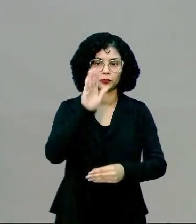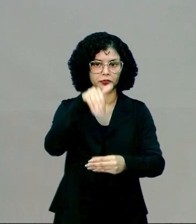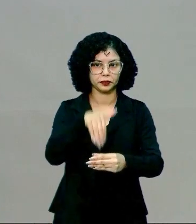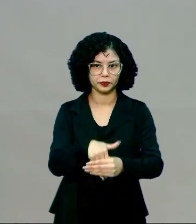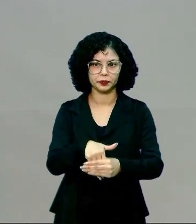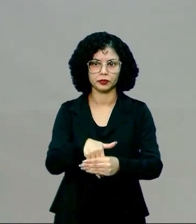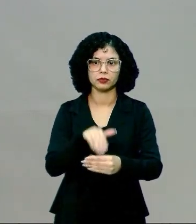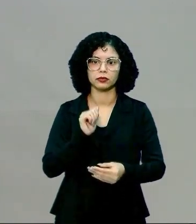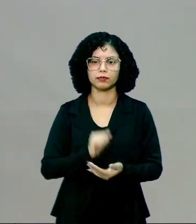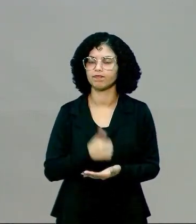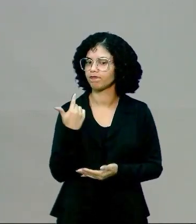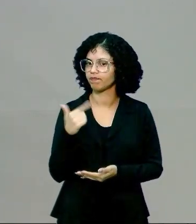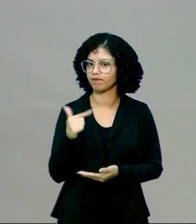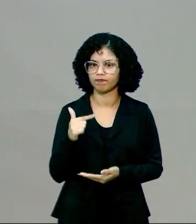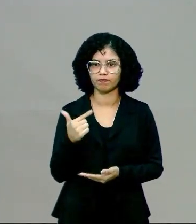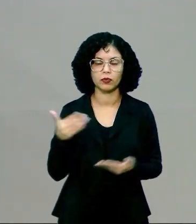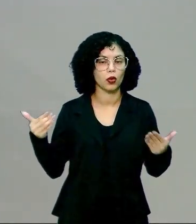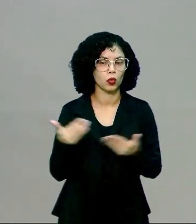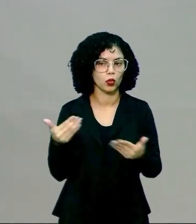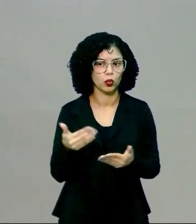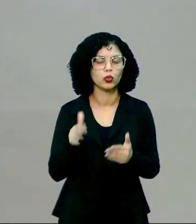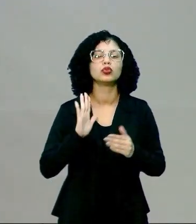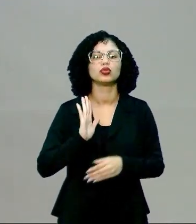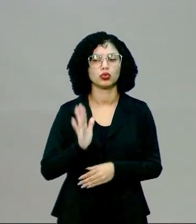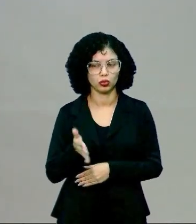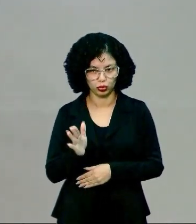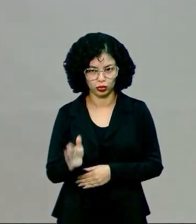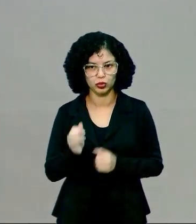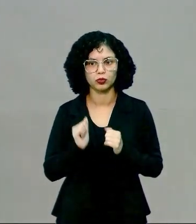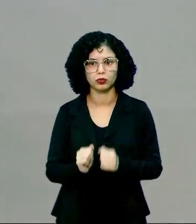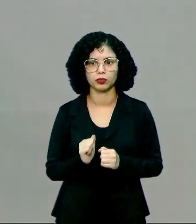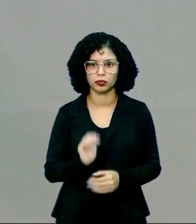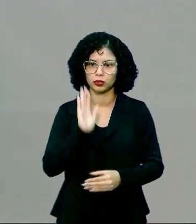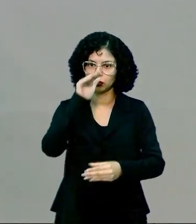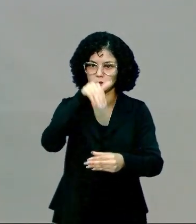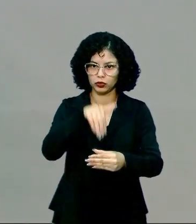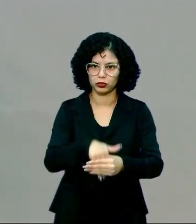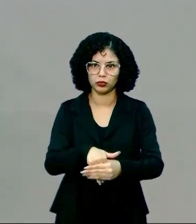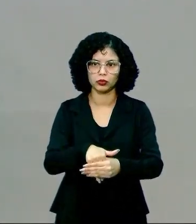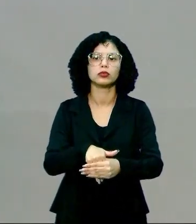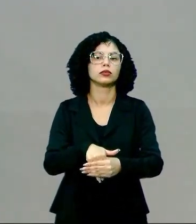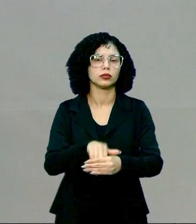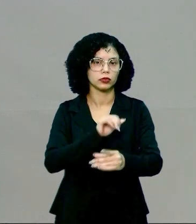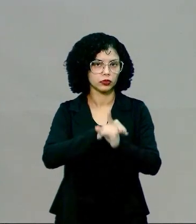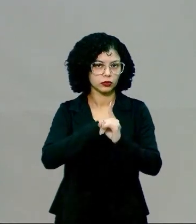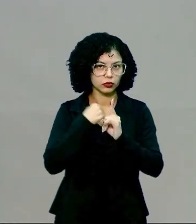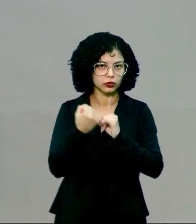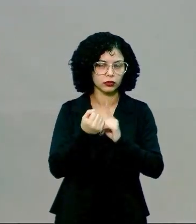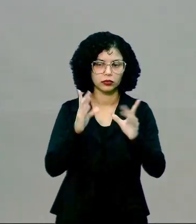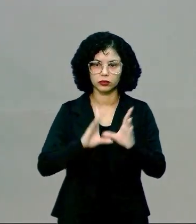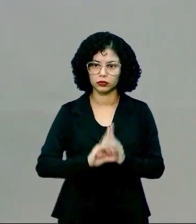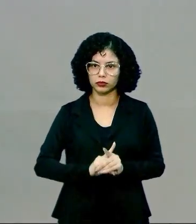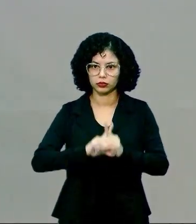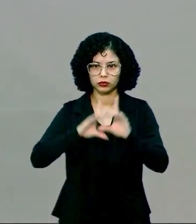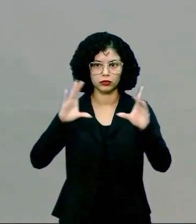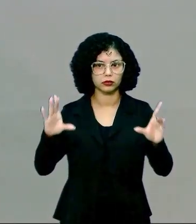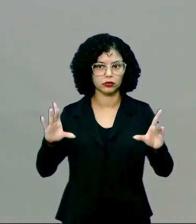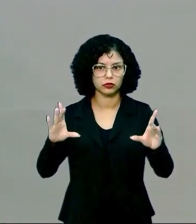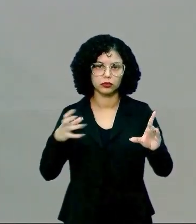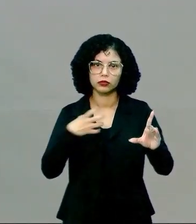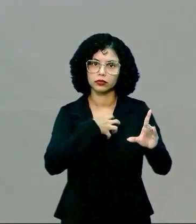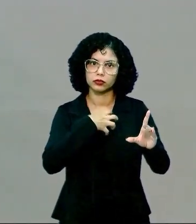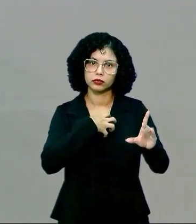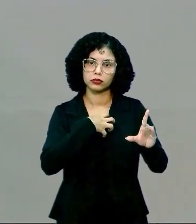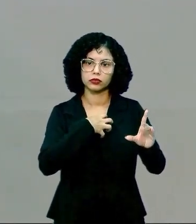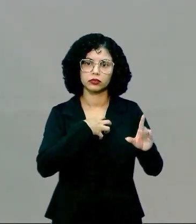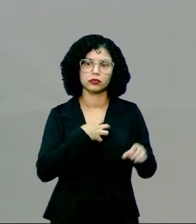ela possuía. Hoje, a mulher, ela contribui na sociedade democrática, no sentido